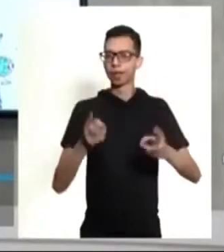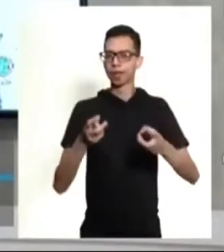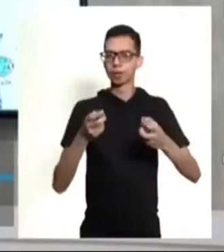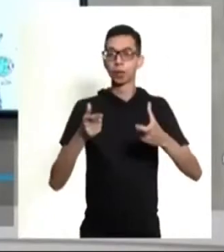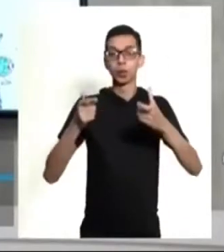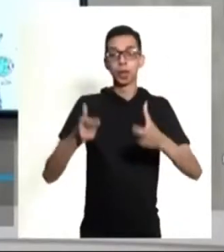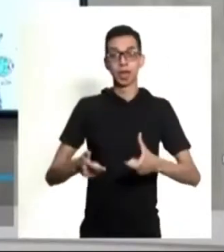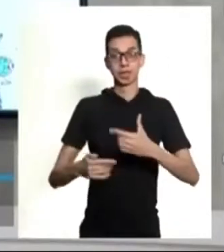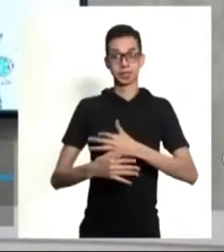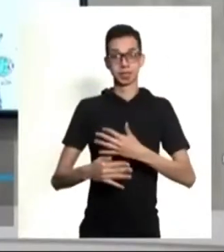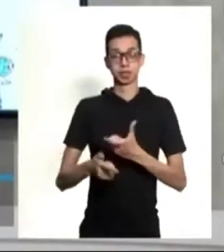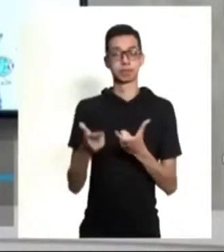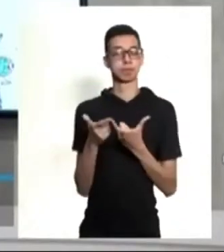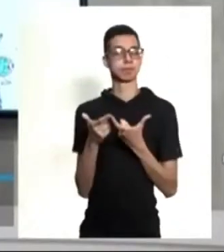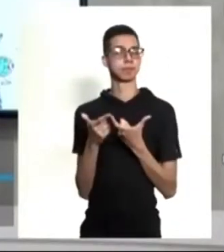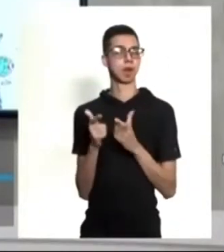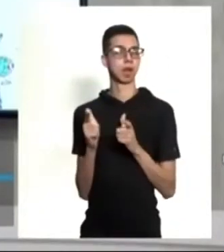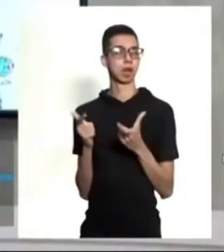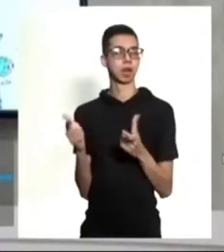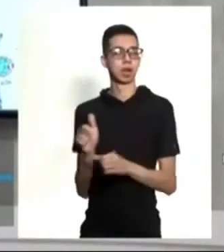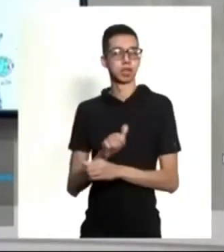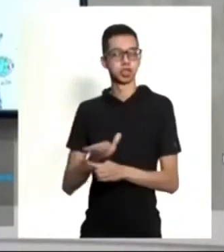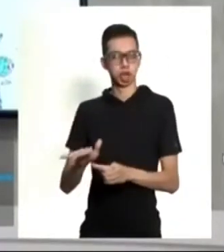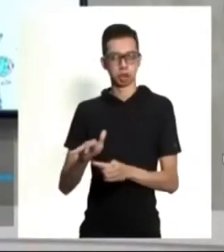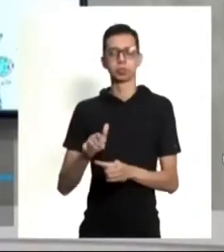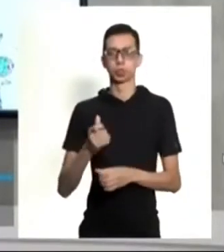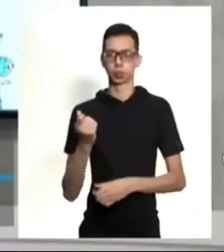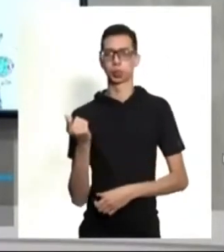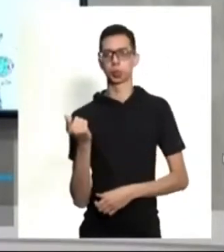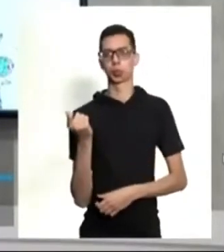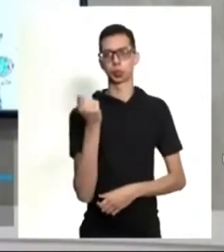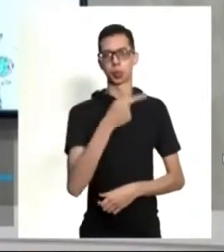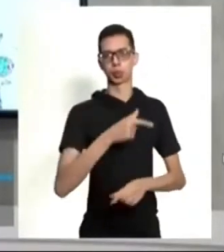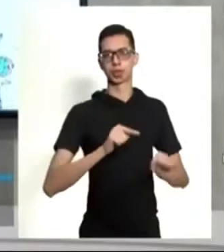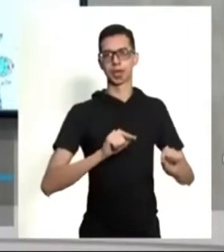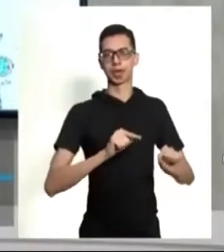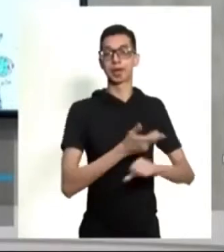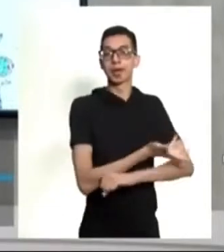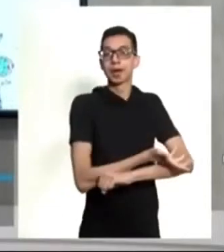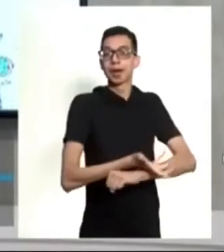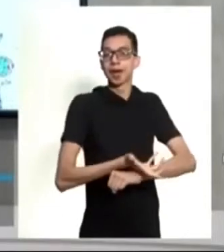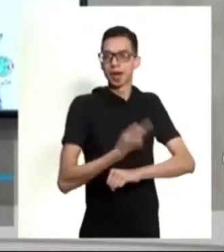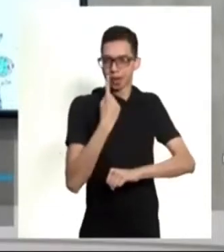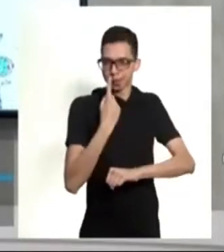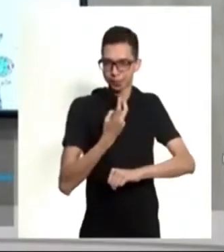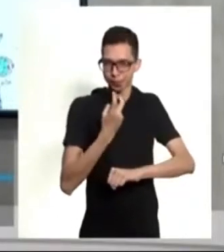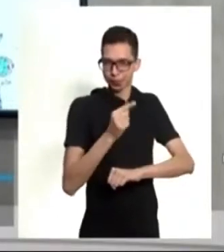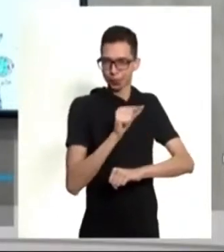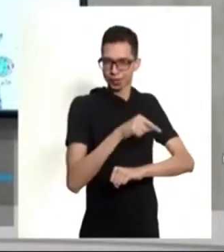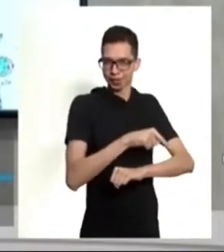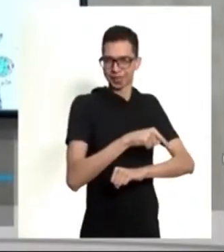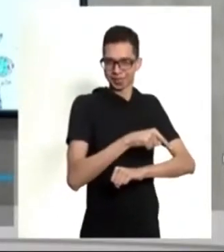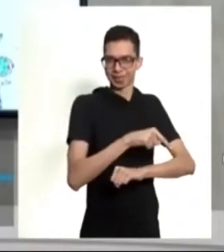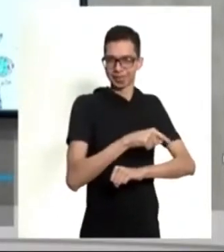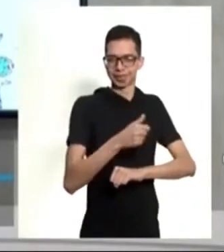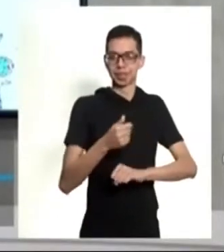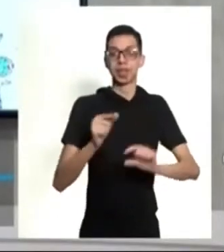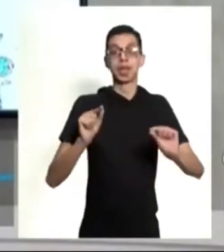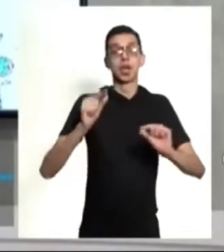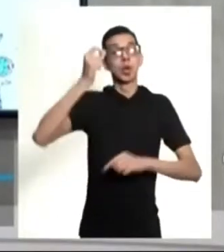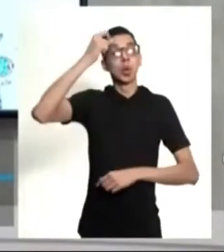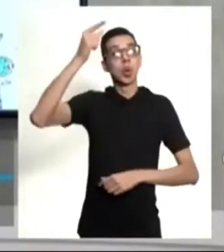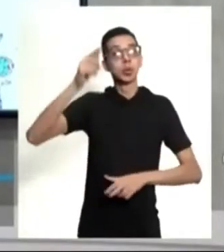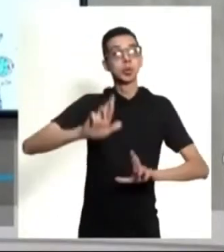da cidade é muito maior do que o campo. As relações econômicas, as relações sociais, as relações culturais são